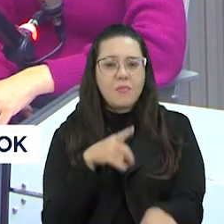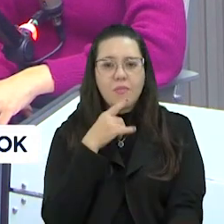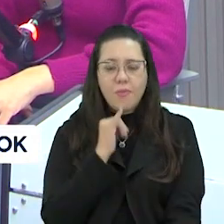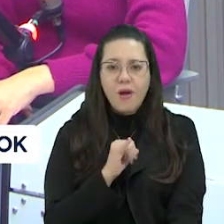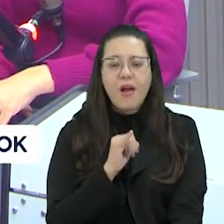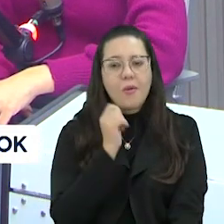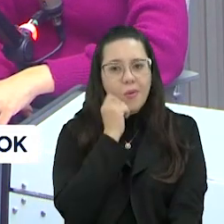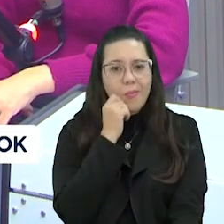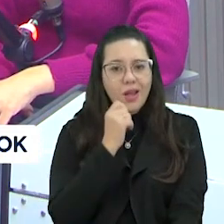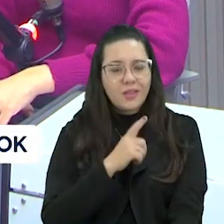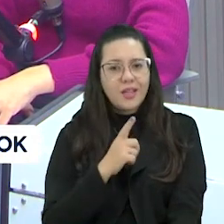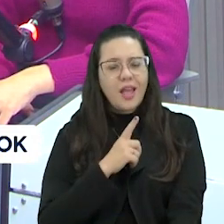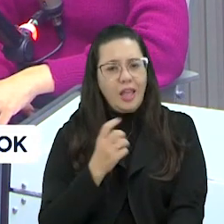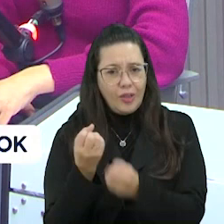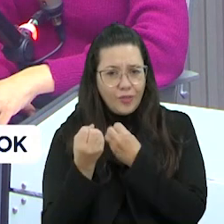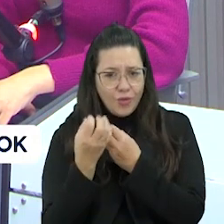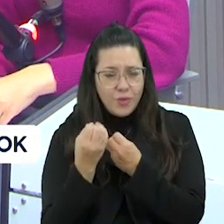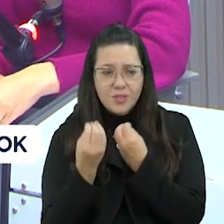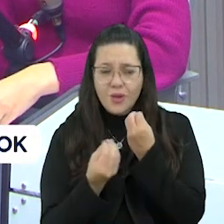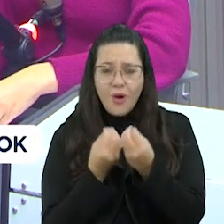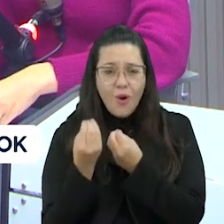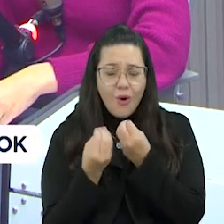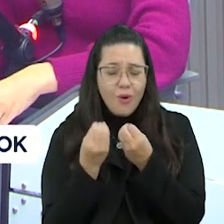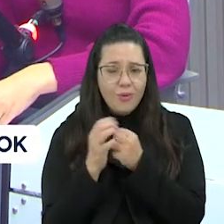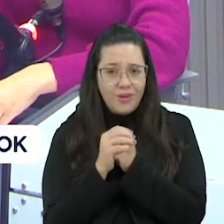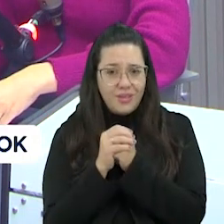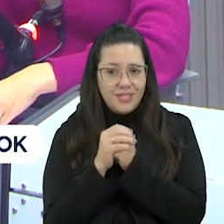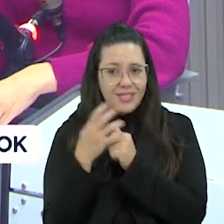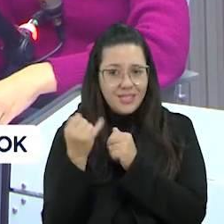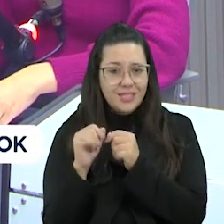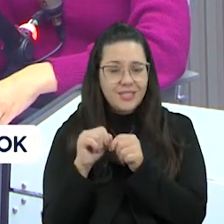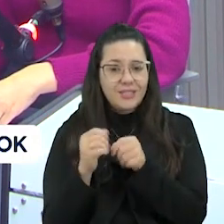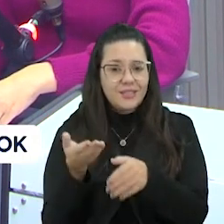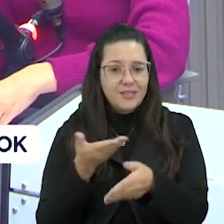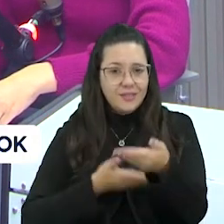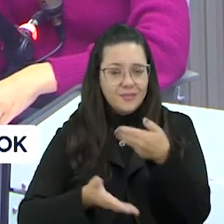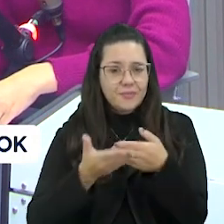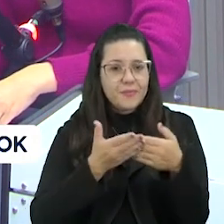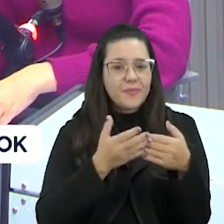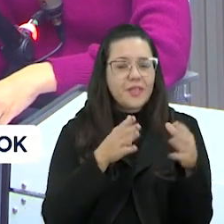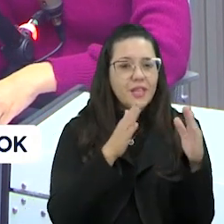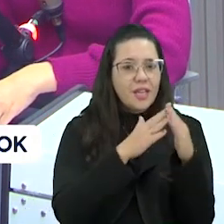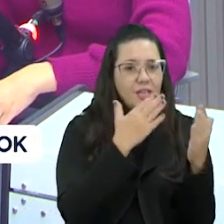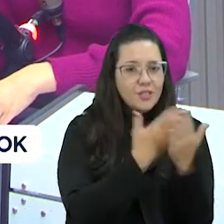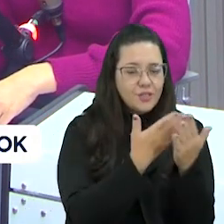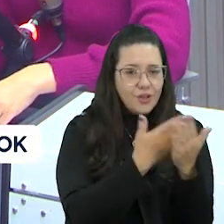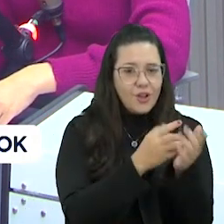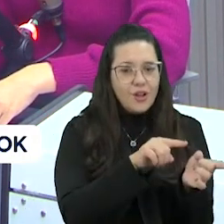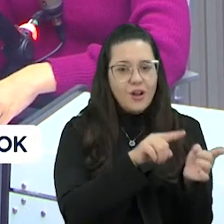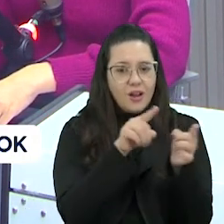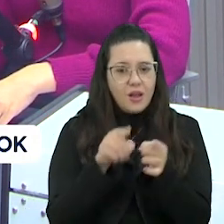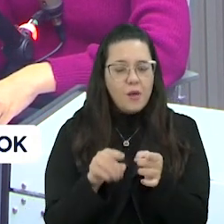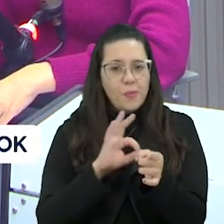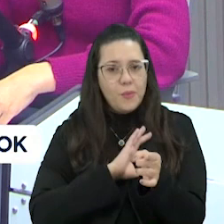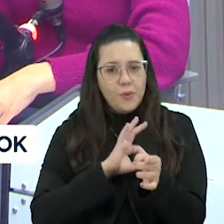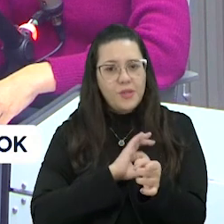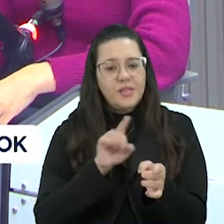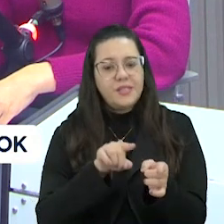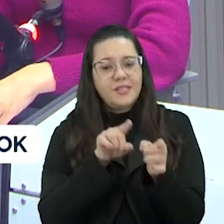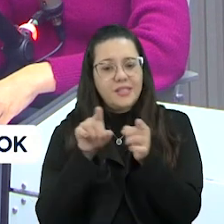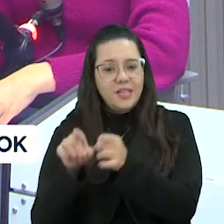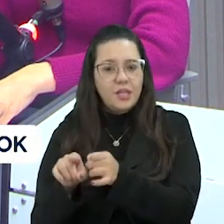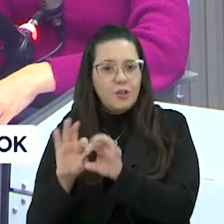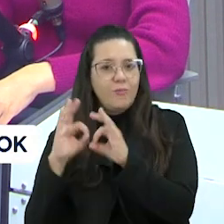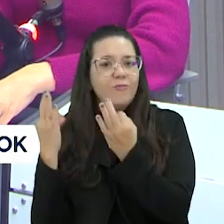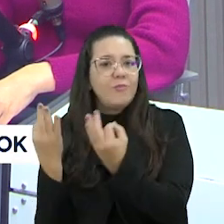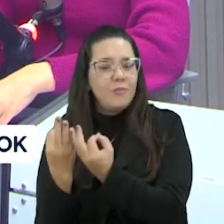com isso. É importante esse auxílio entre escola, a polícia e a família estar envolvida também no comportamento